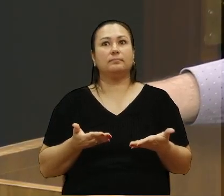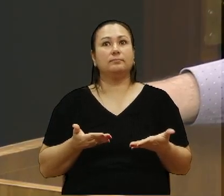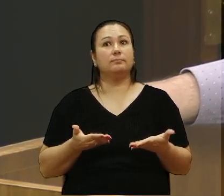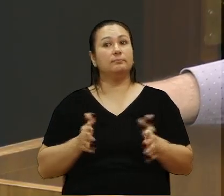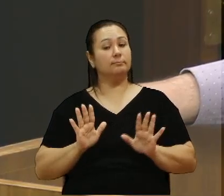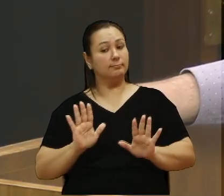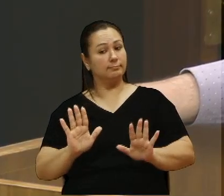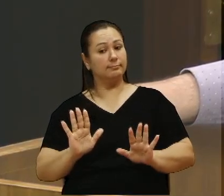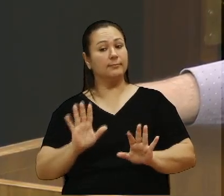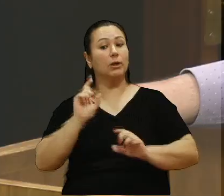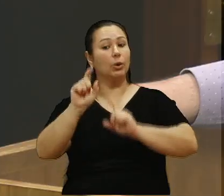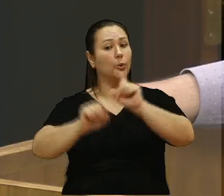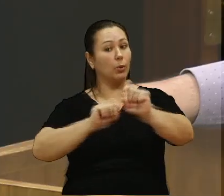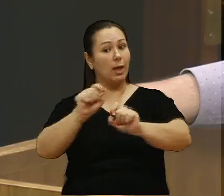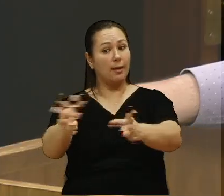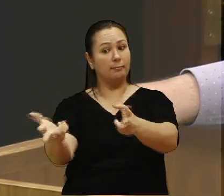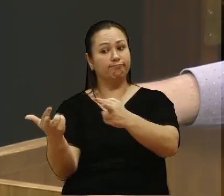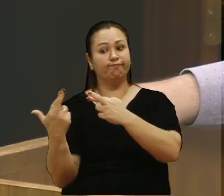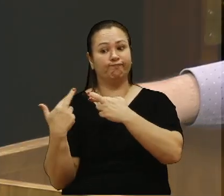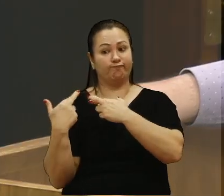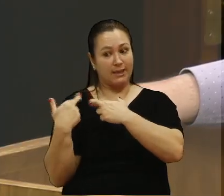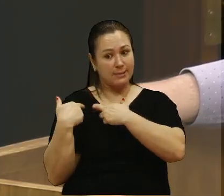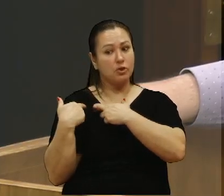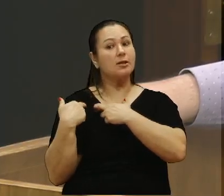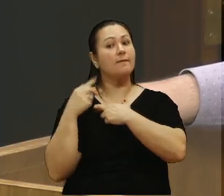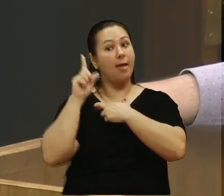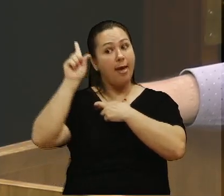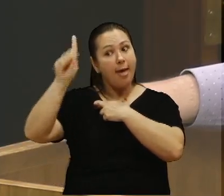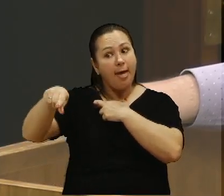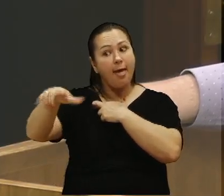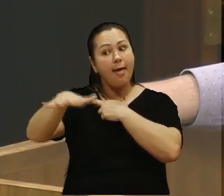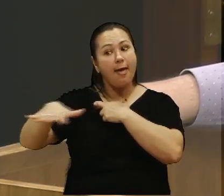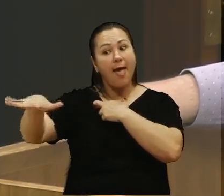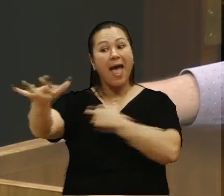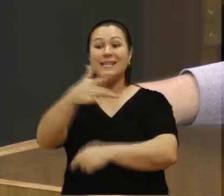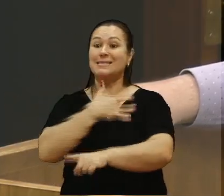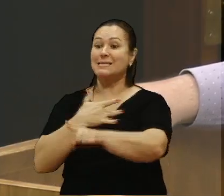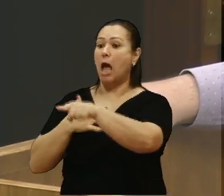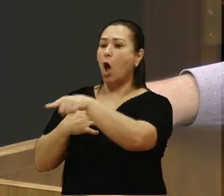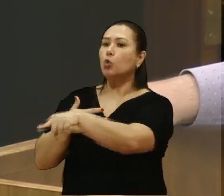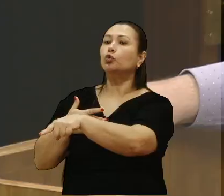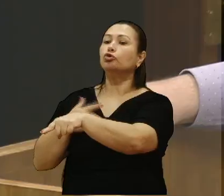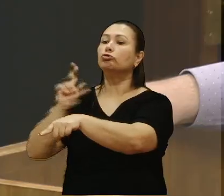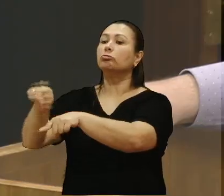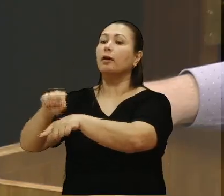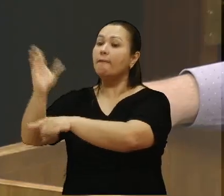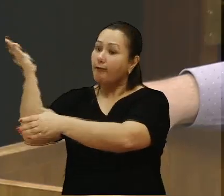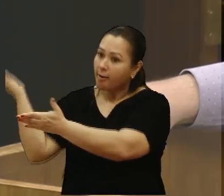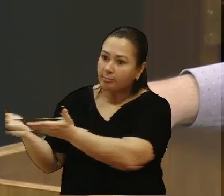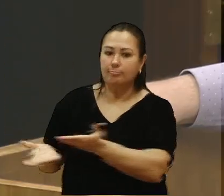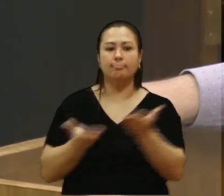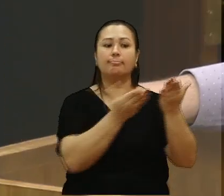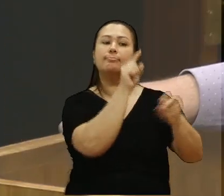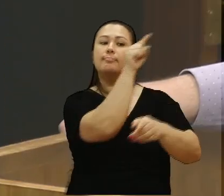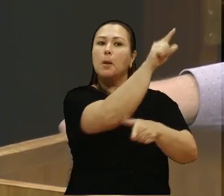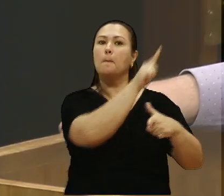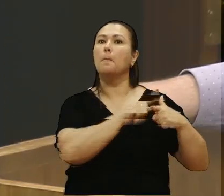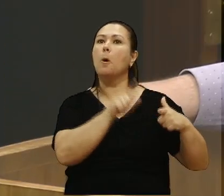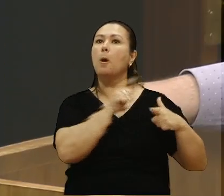está sendo atribuído como responsabilidade da gestão da saúde, vai passar a ser um problema da